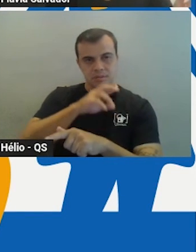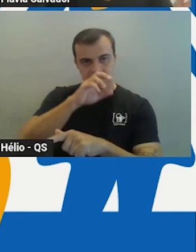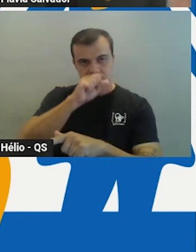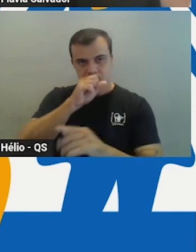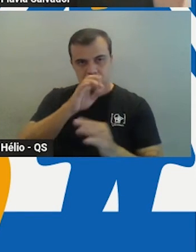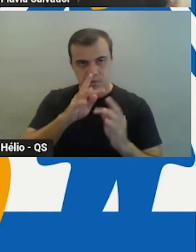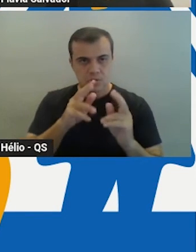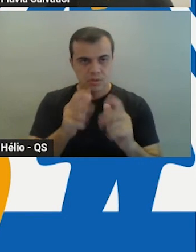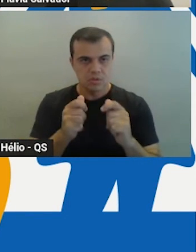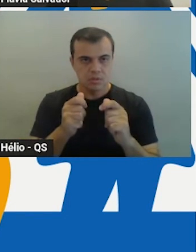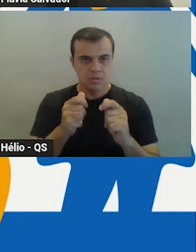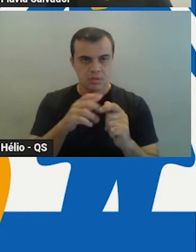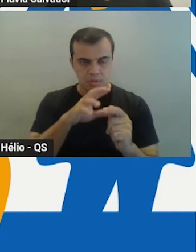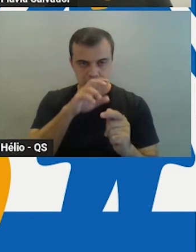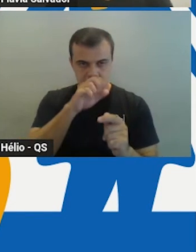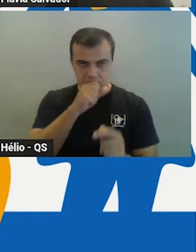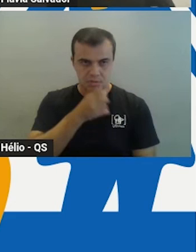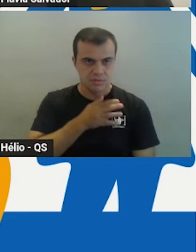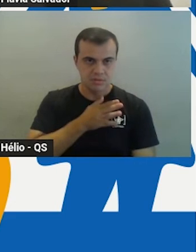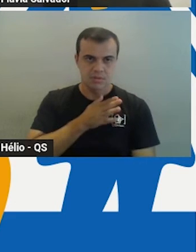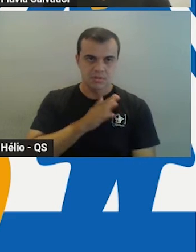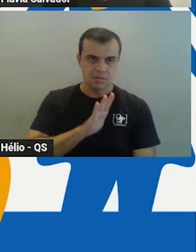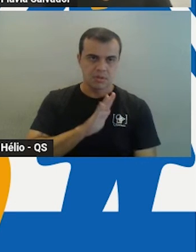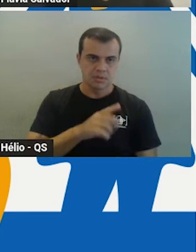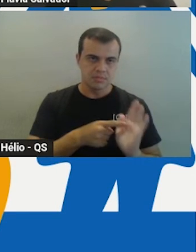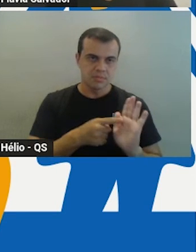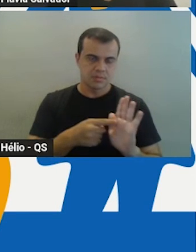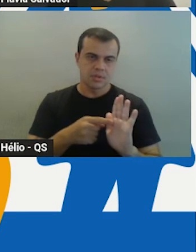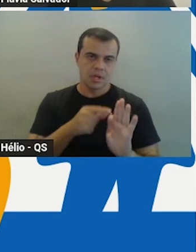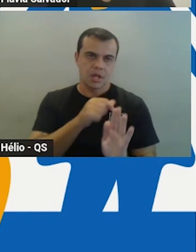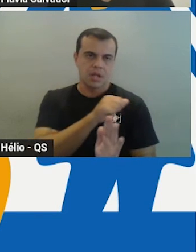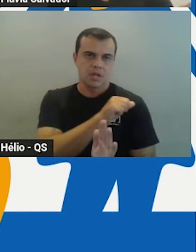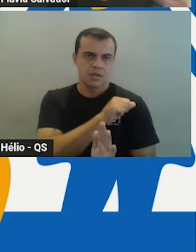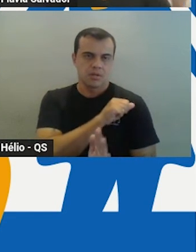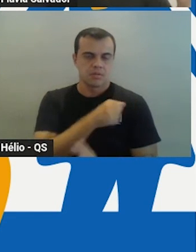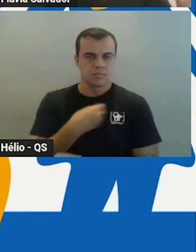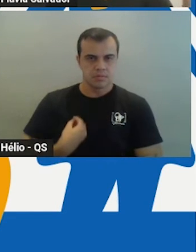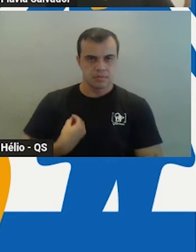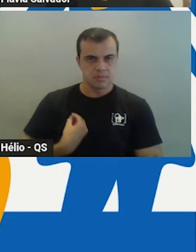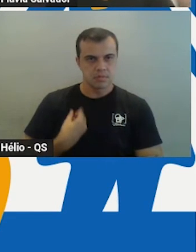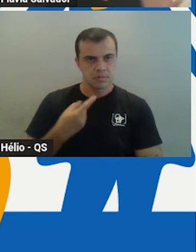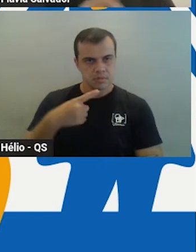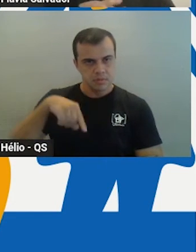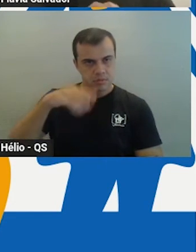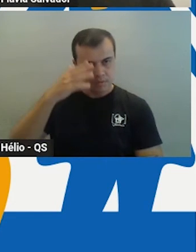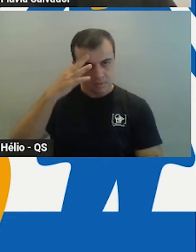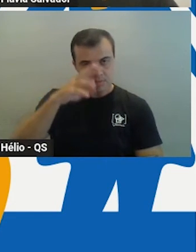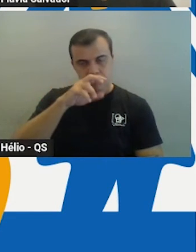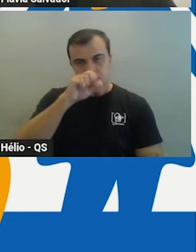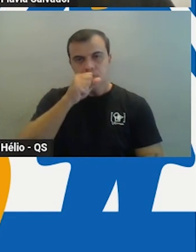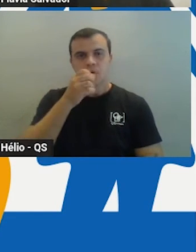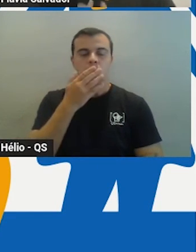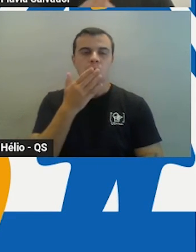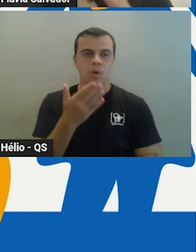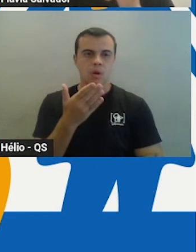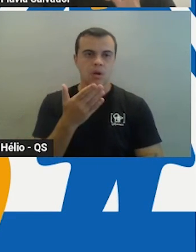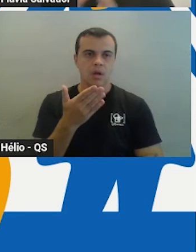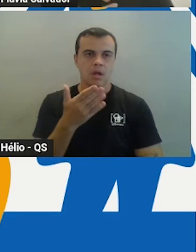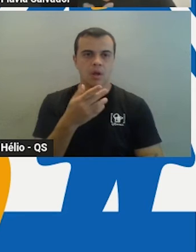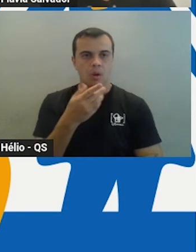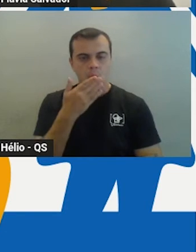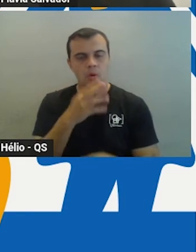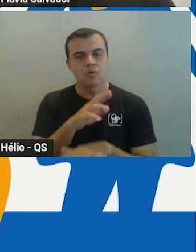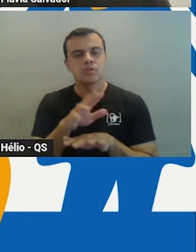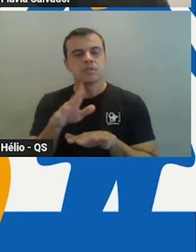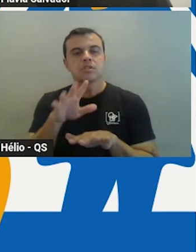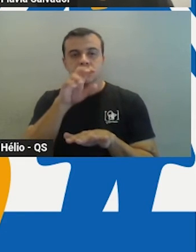todo mundo é um cheiro que ninguém vai expor, aluno e nenhum participante, né? A gente sabe de qual cheiro que a gente está falando, quais cheiros,